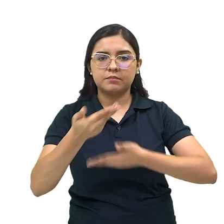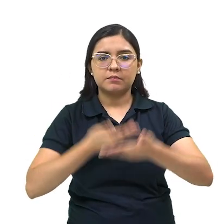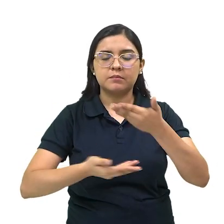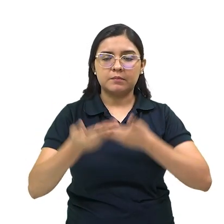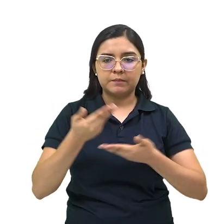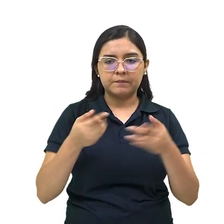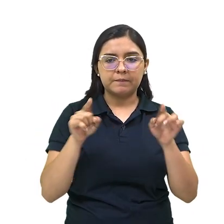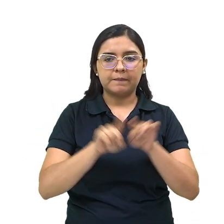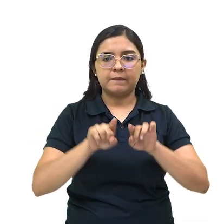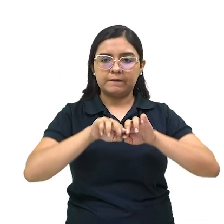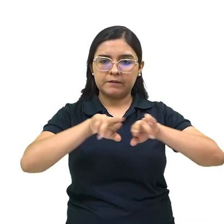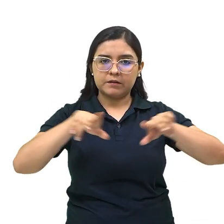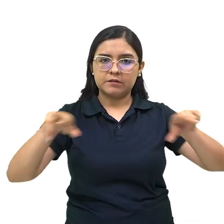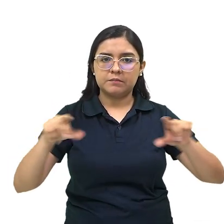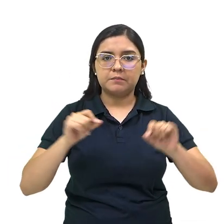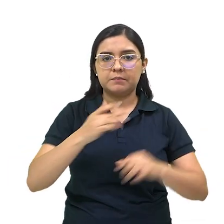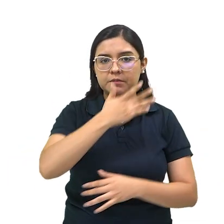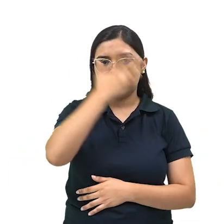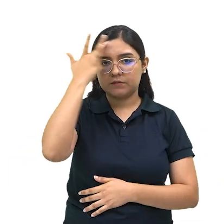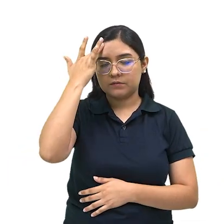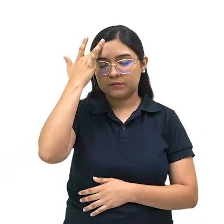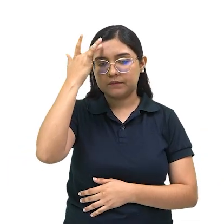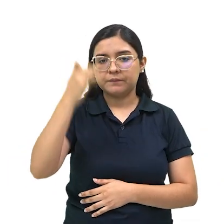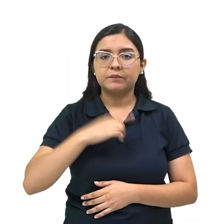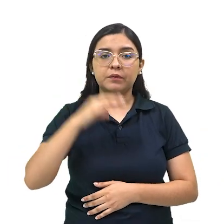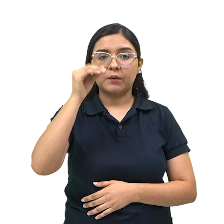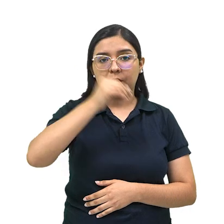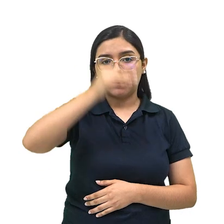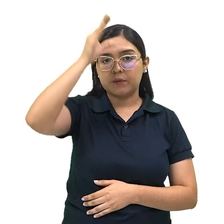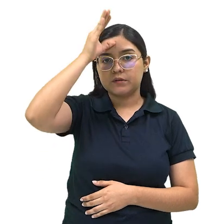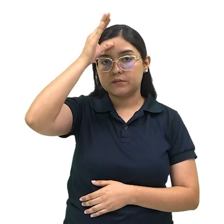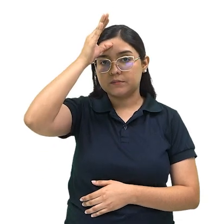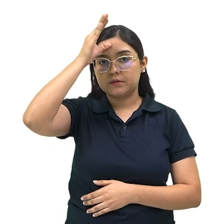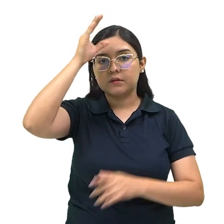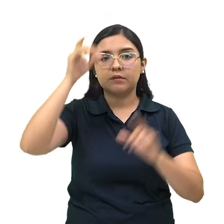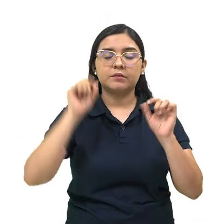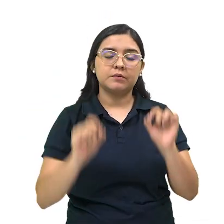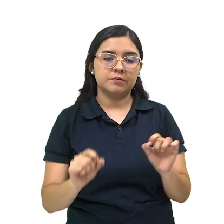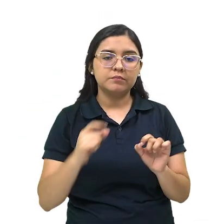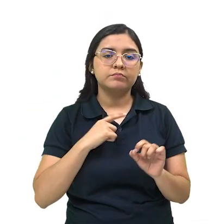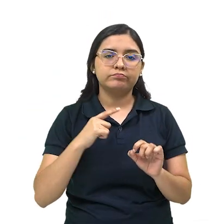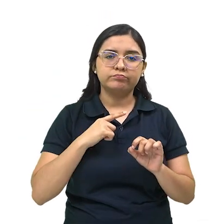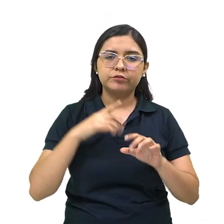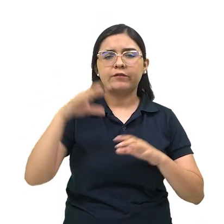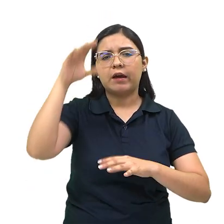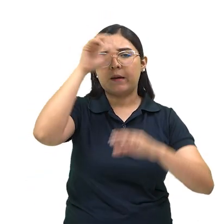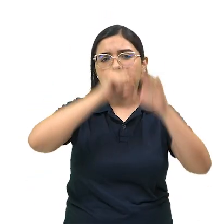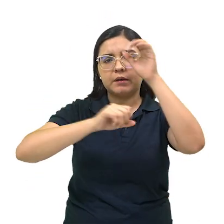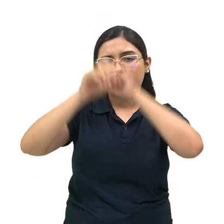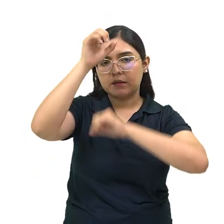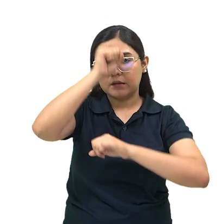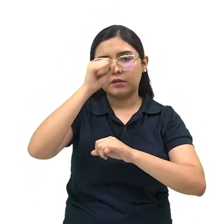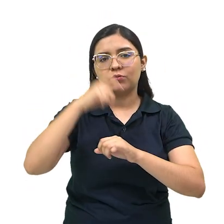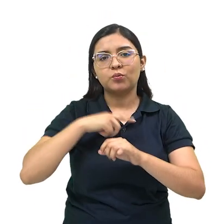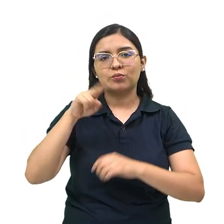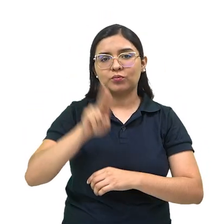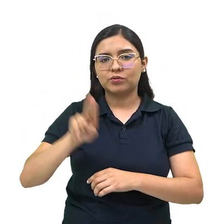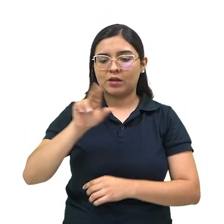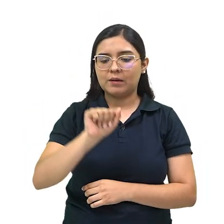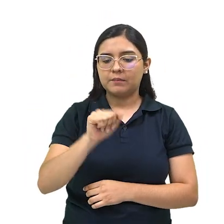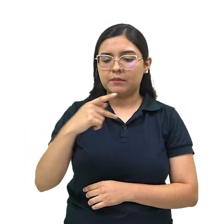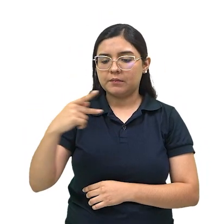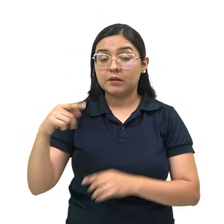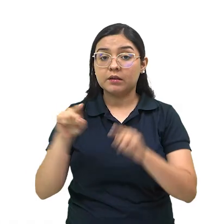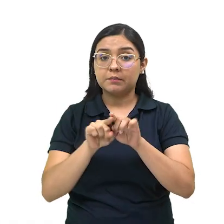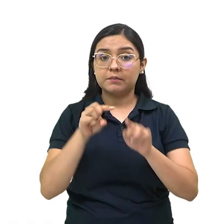diversas pessoas, o conhecimento que a gente vai adquirindo, né, cada vez mais através desses aplicativos e